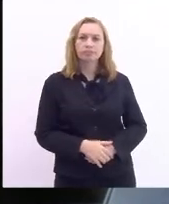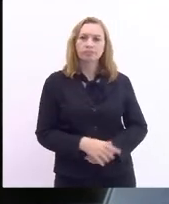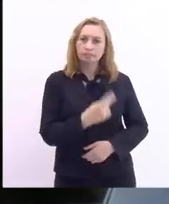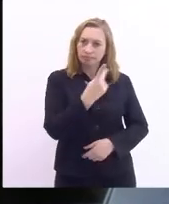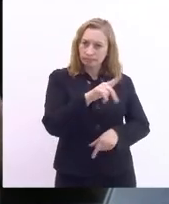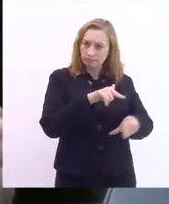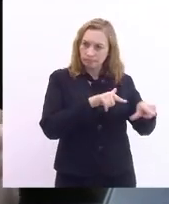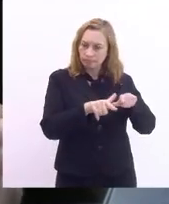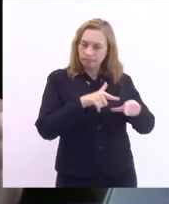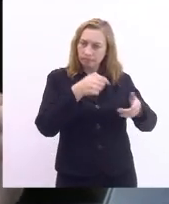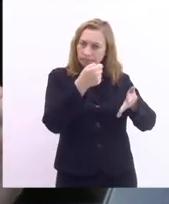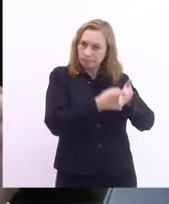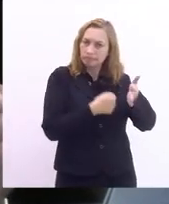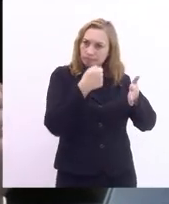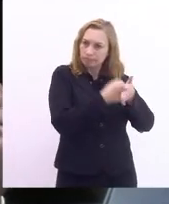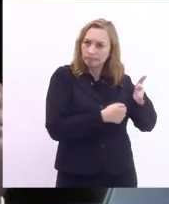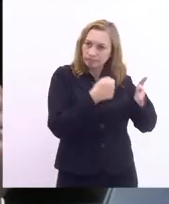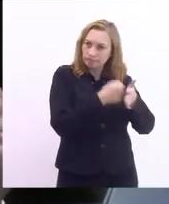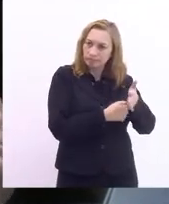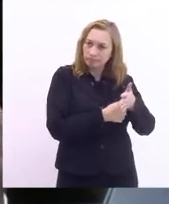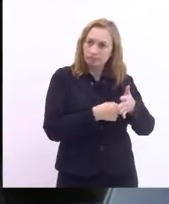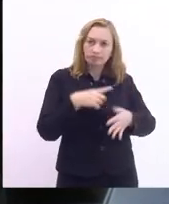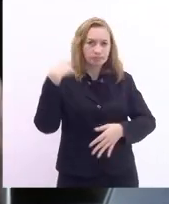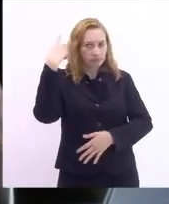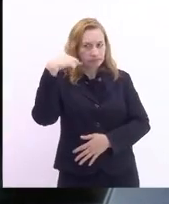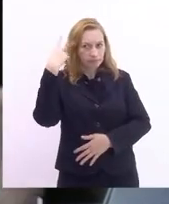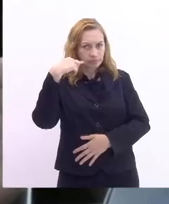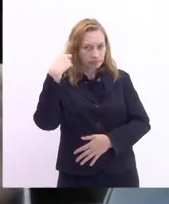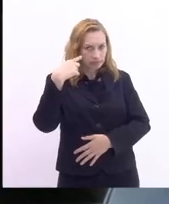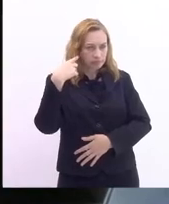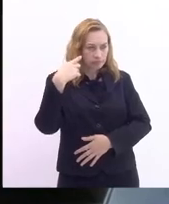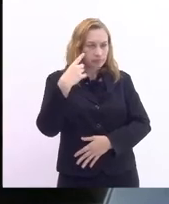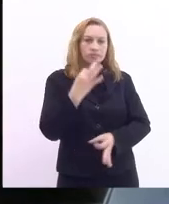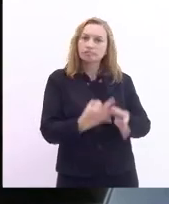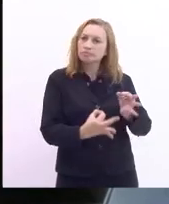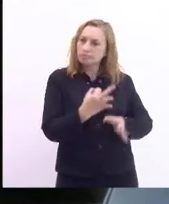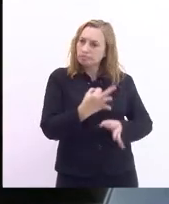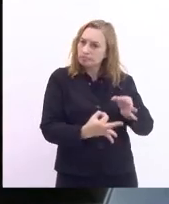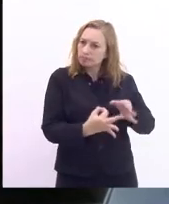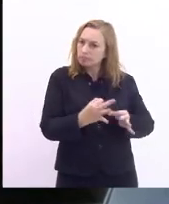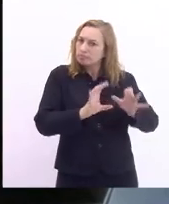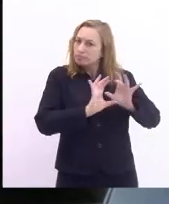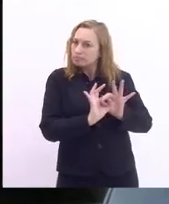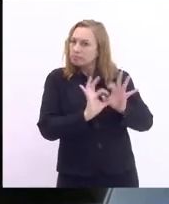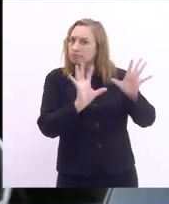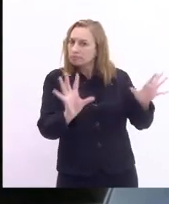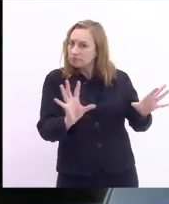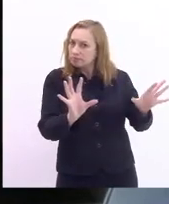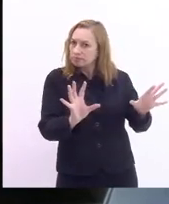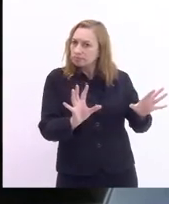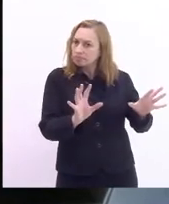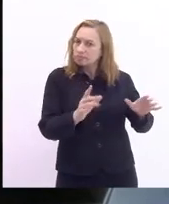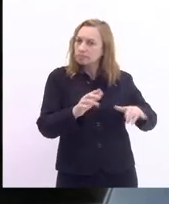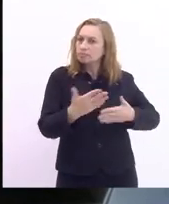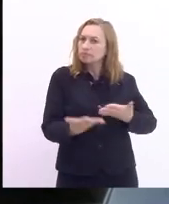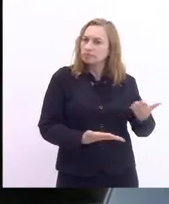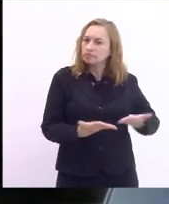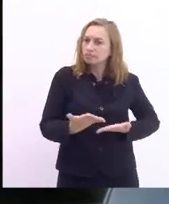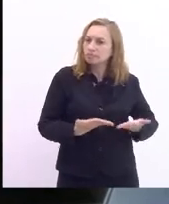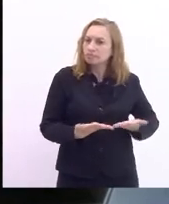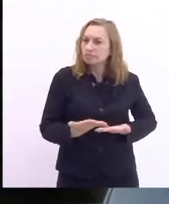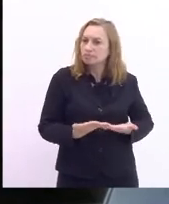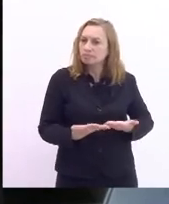pela sua luta um advogado de causa de causa democrática que se colocou a serviço da